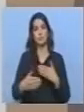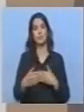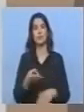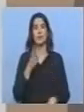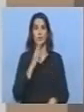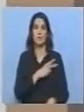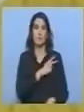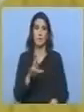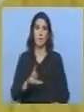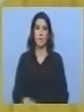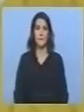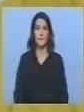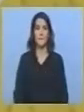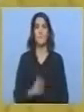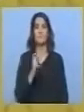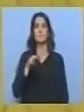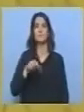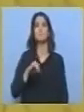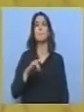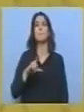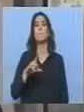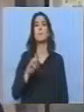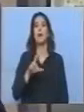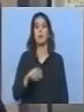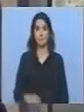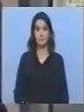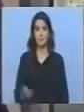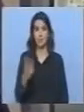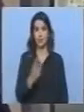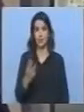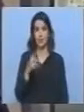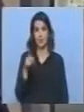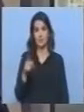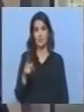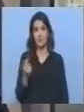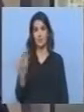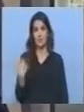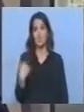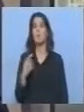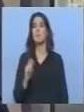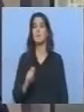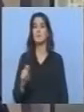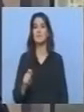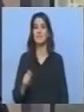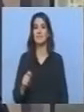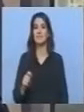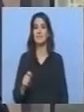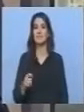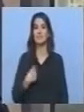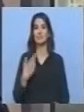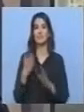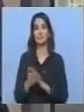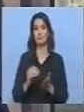Lisboa. Amílcar Falcão, é o mais recente dos três. É verdade. Há quantos meses? Tomada de